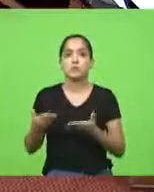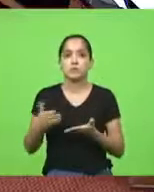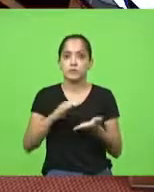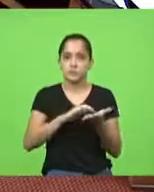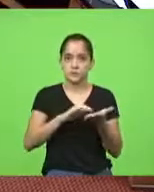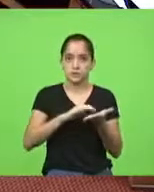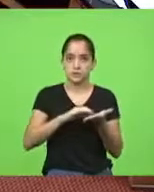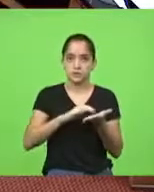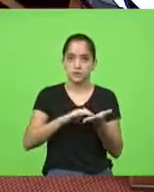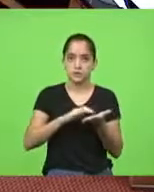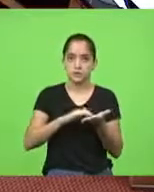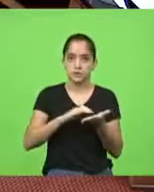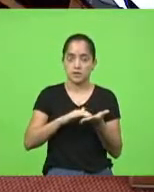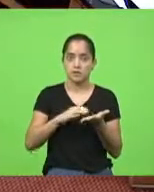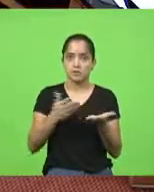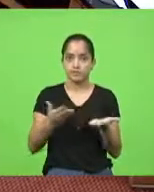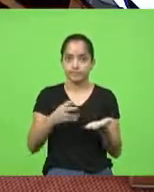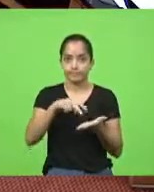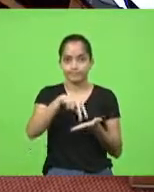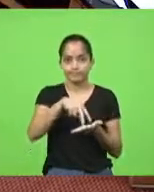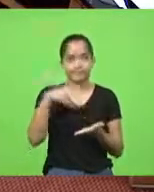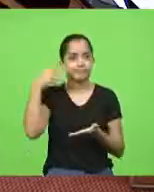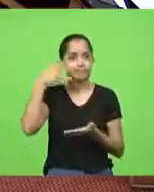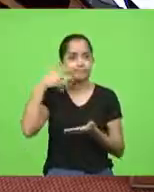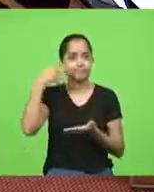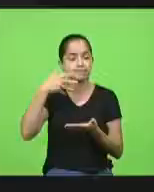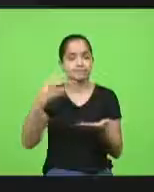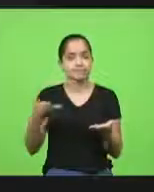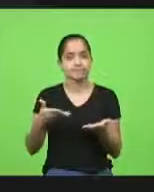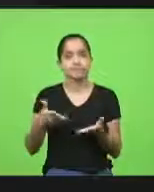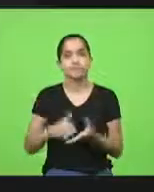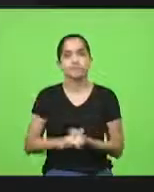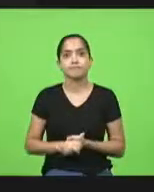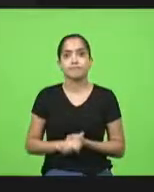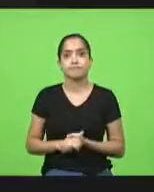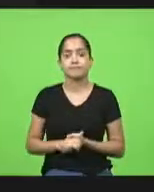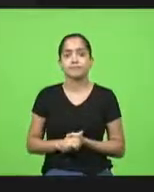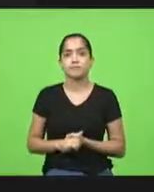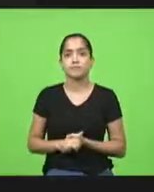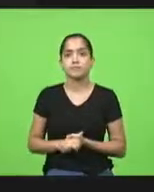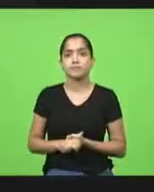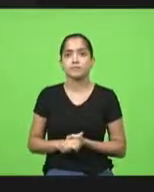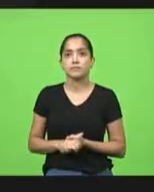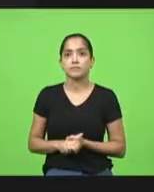para que use os microfones da nossa tribuna.